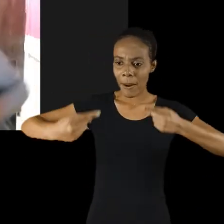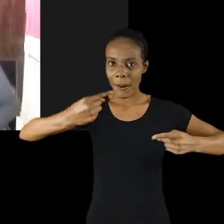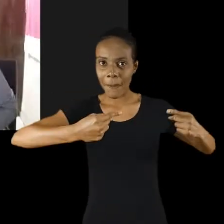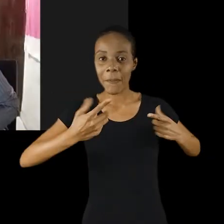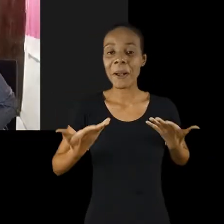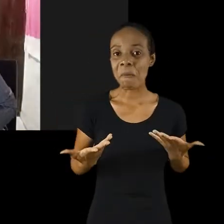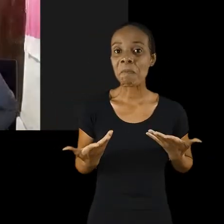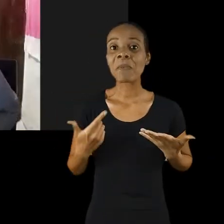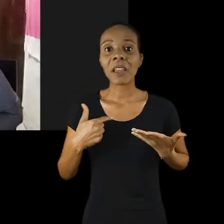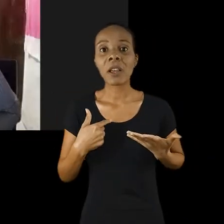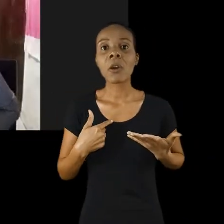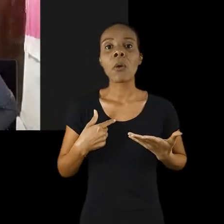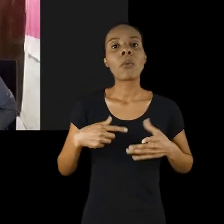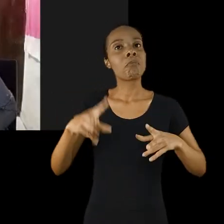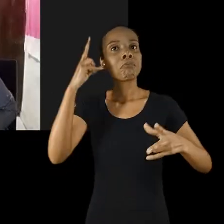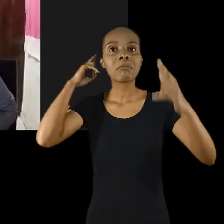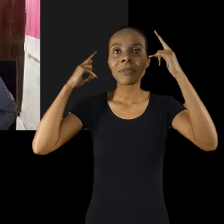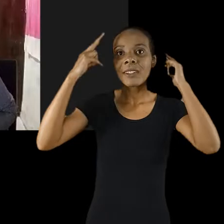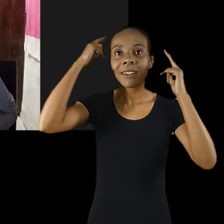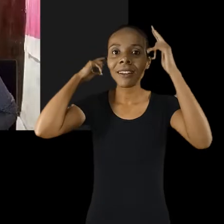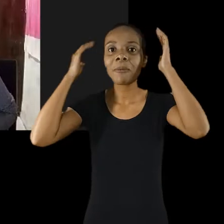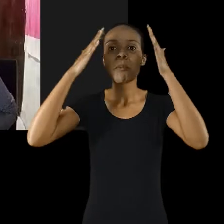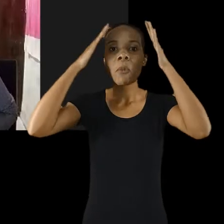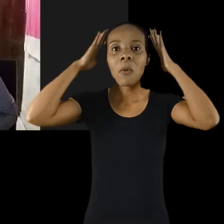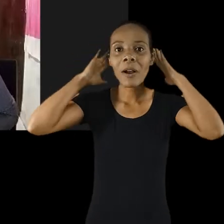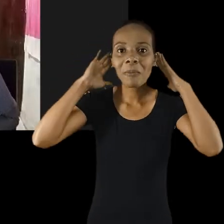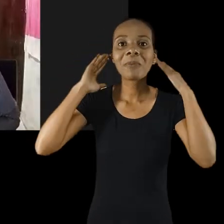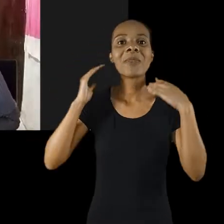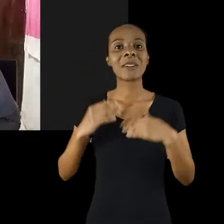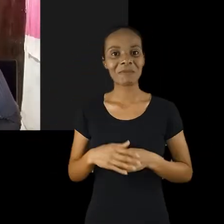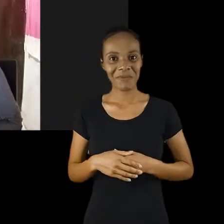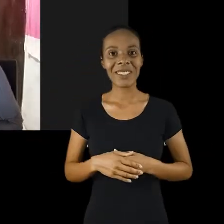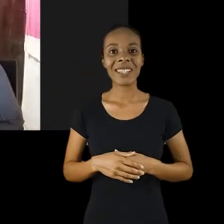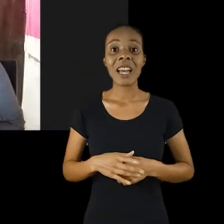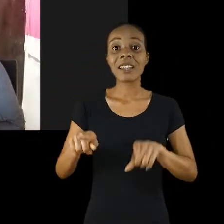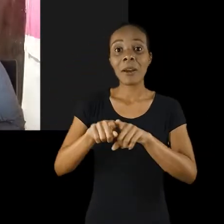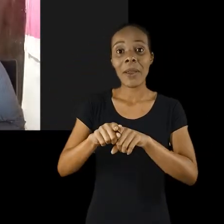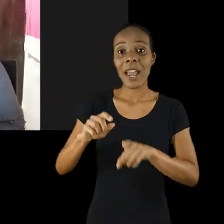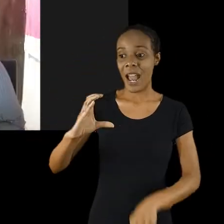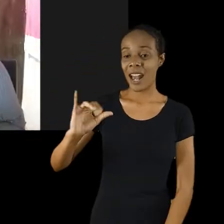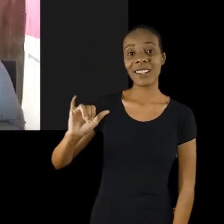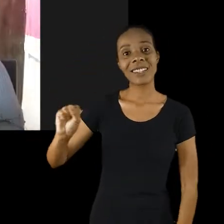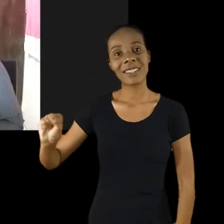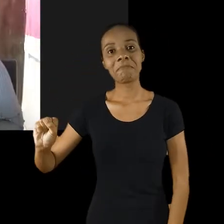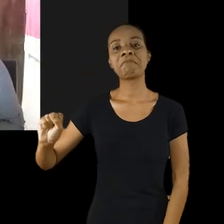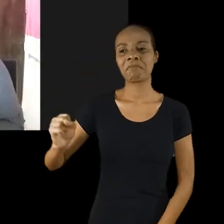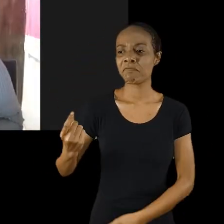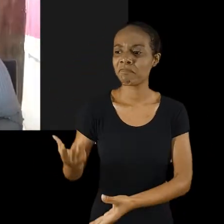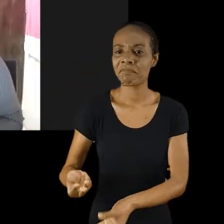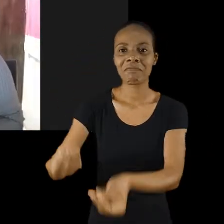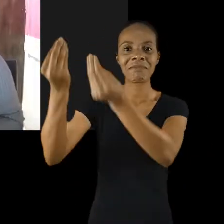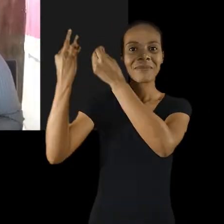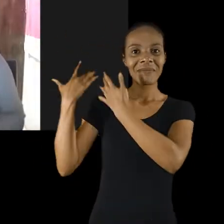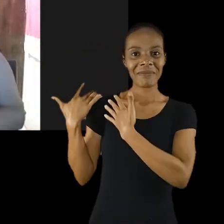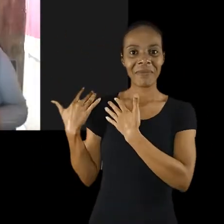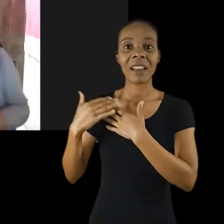eu larguei os meus cabelos lisos para trás, sabe? Larguei também a minha cisgeneridade para trás, e